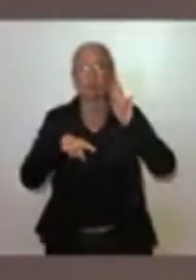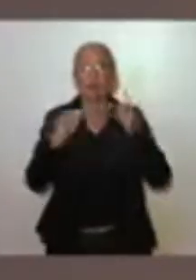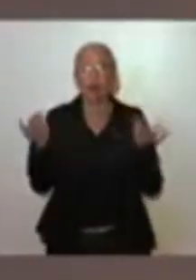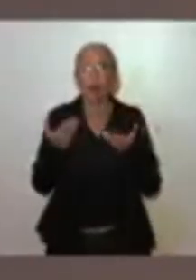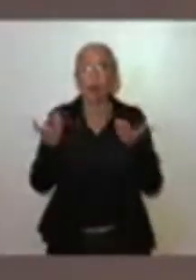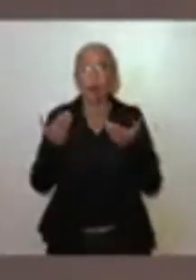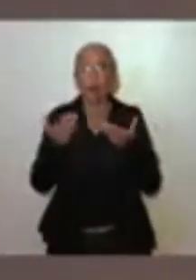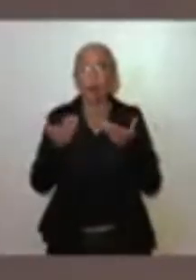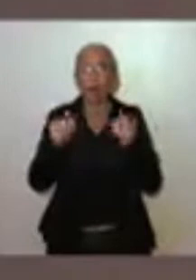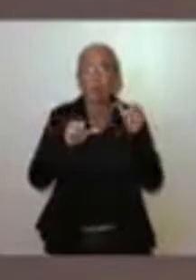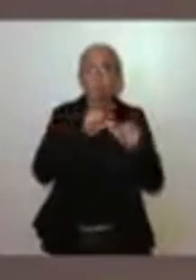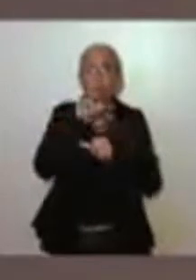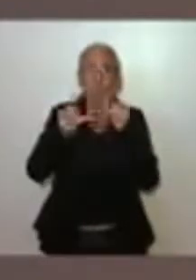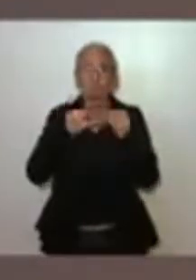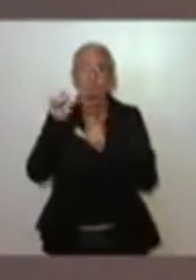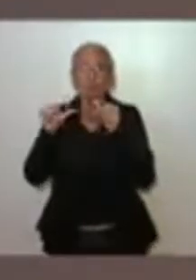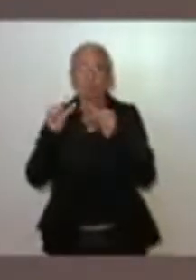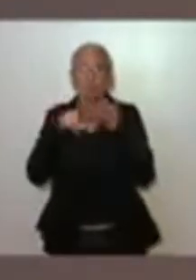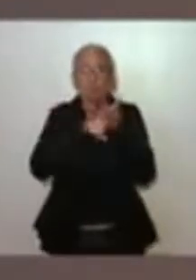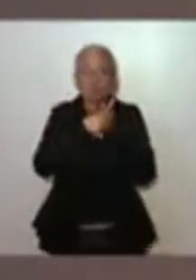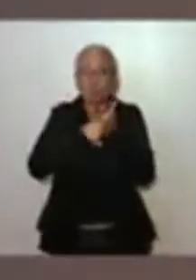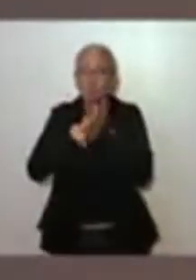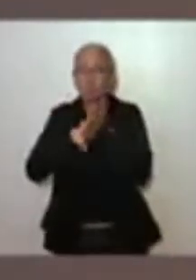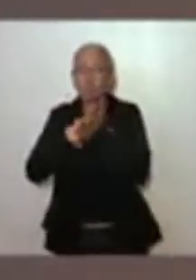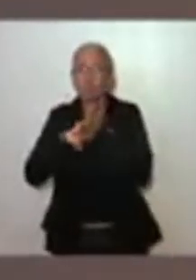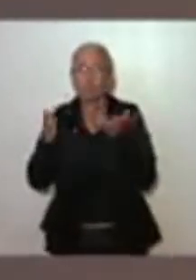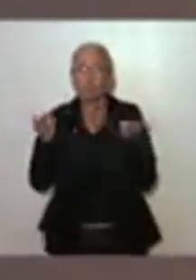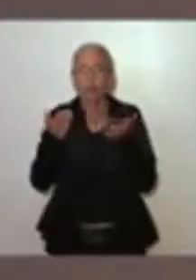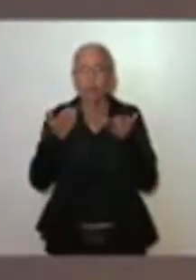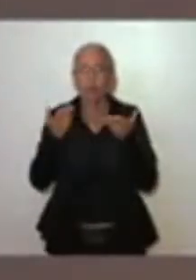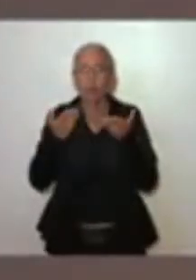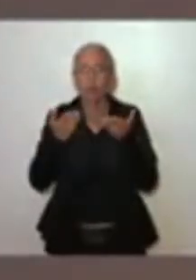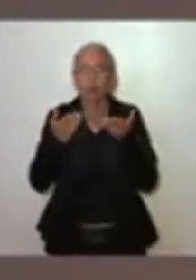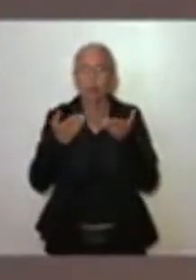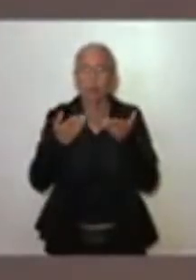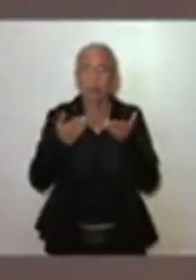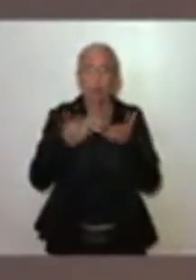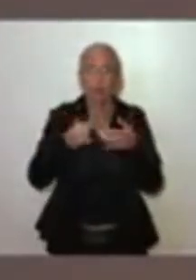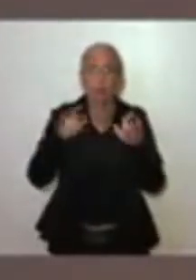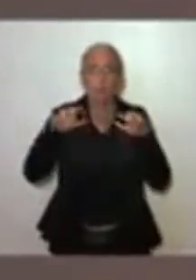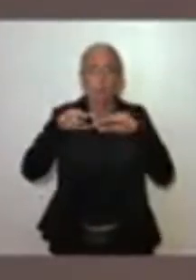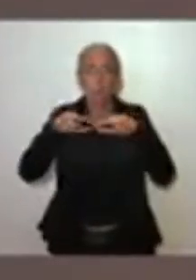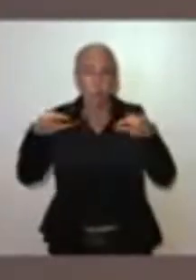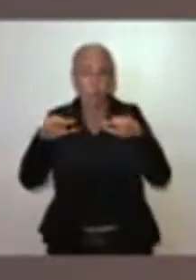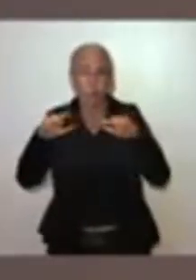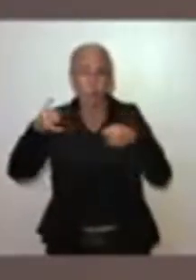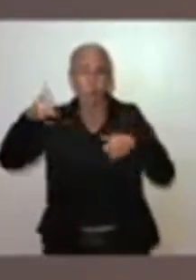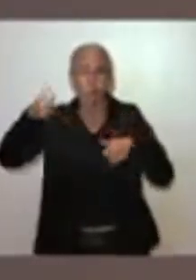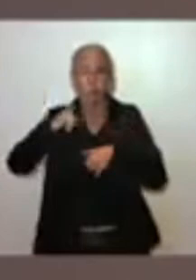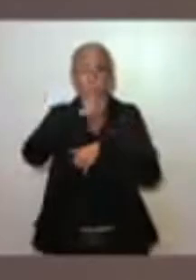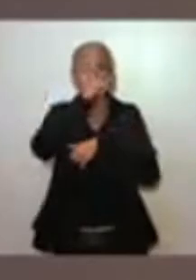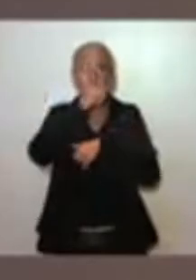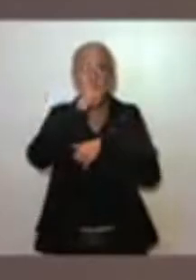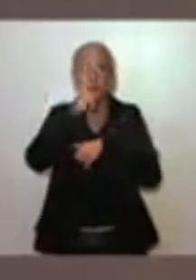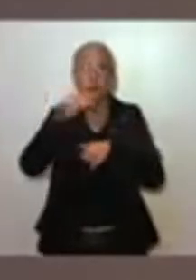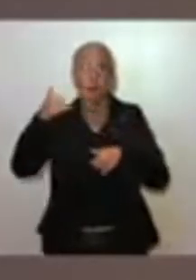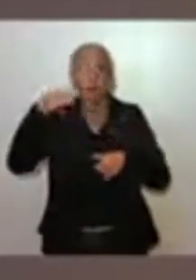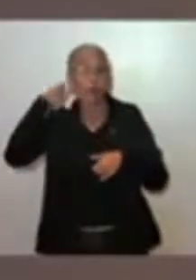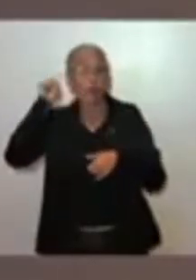nós vivemos como nós fazemos uma pesquisa como nós reservamos uma passagem de avião como nós ouvimos música